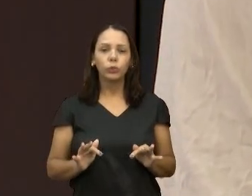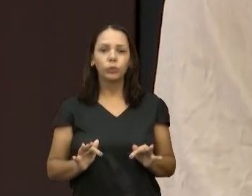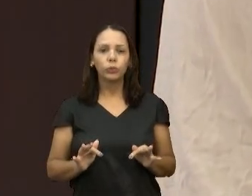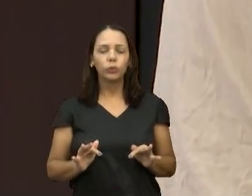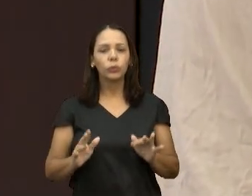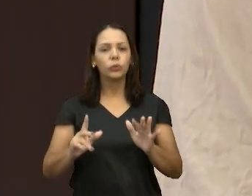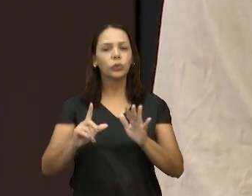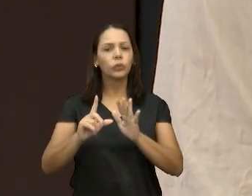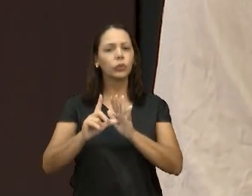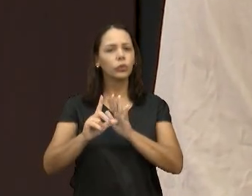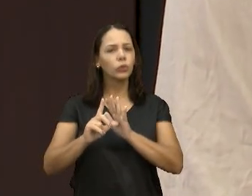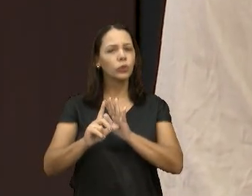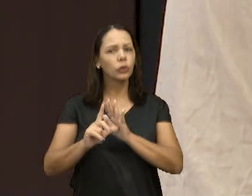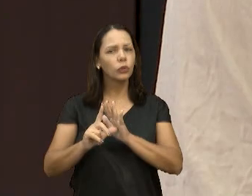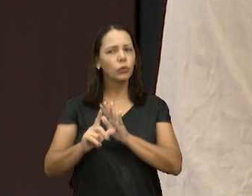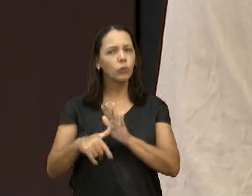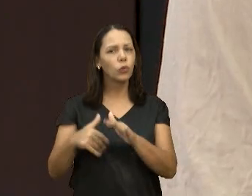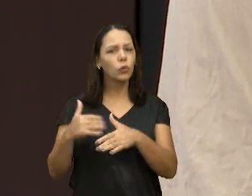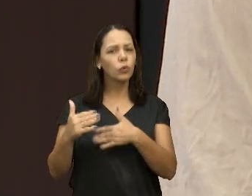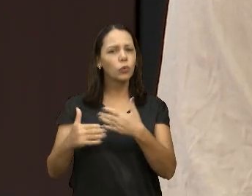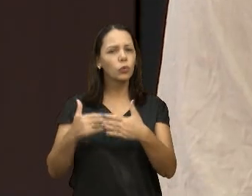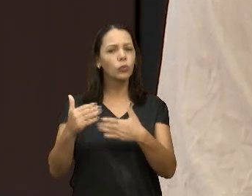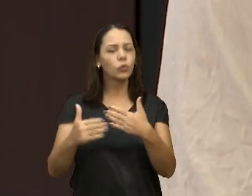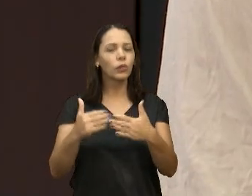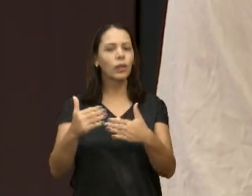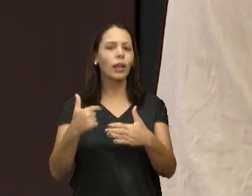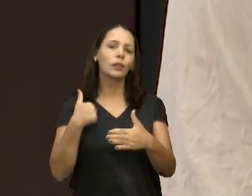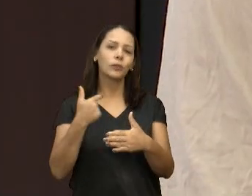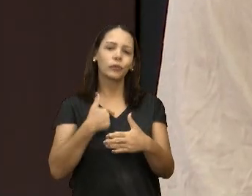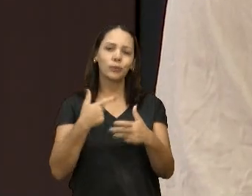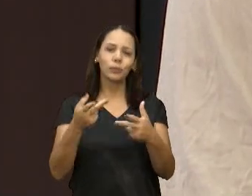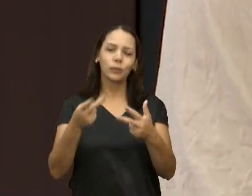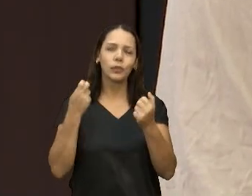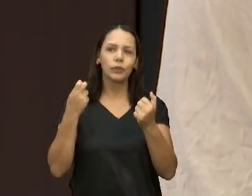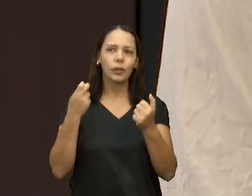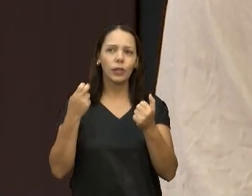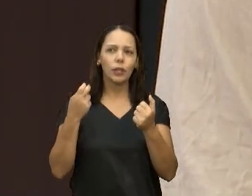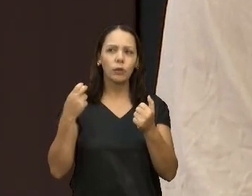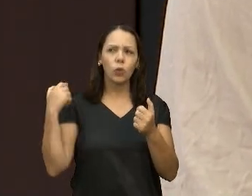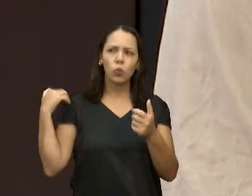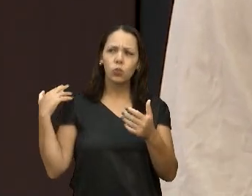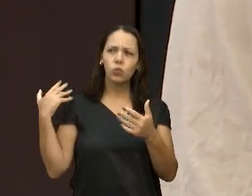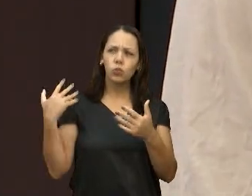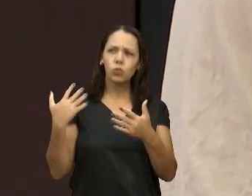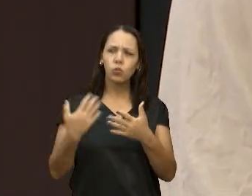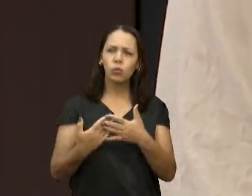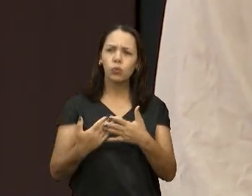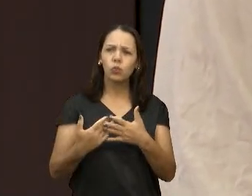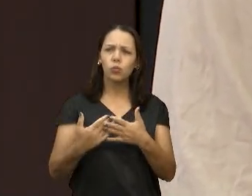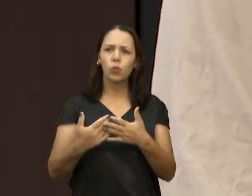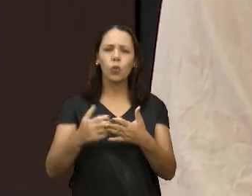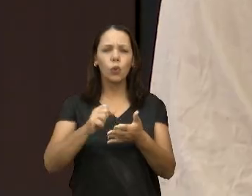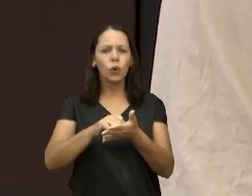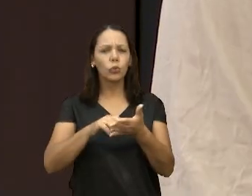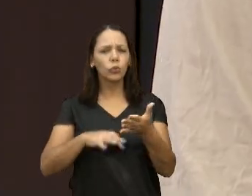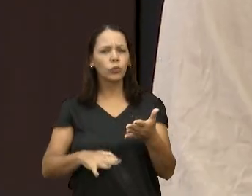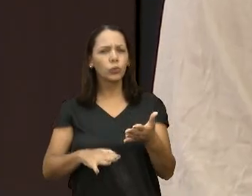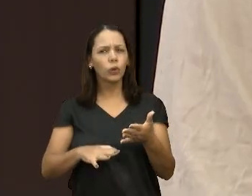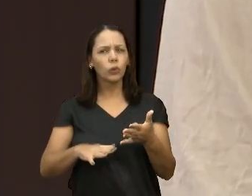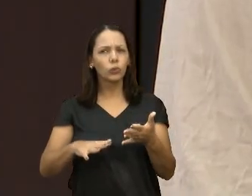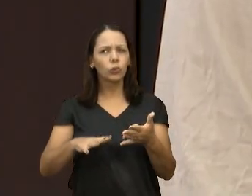tempo a gente olha para trás e vê a quantidade de ações e atividades positivas que a gente fez, e quando